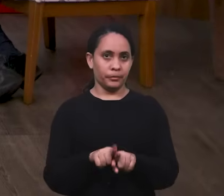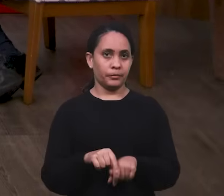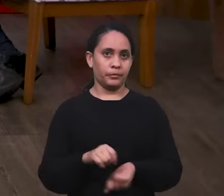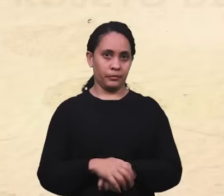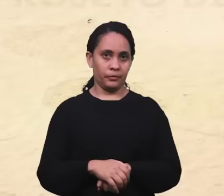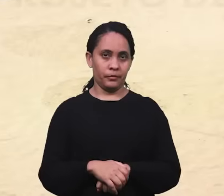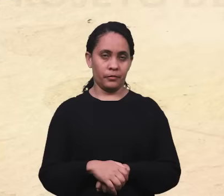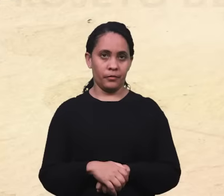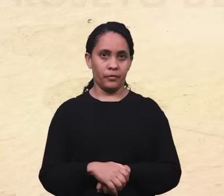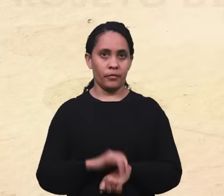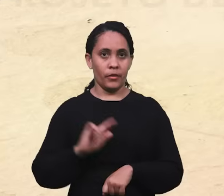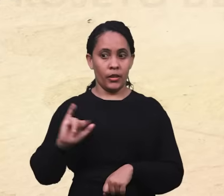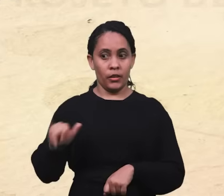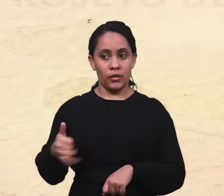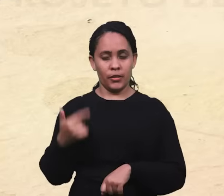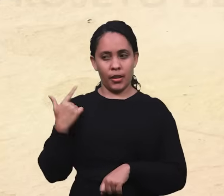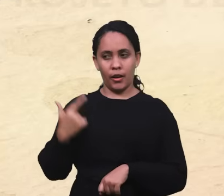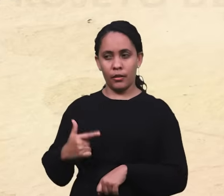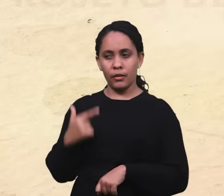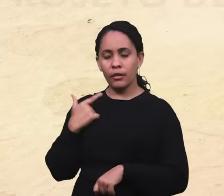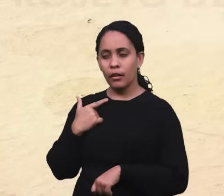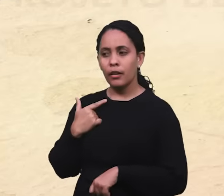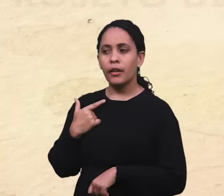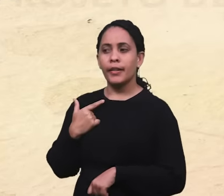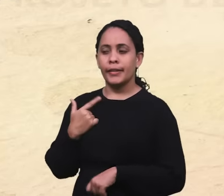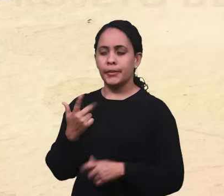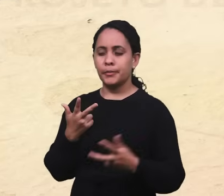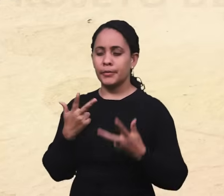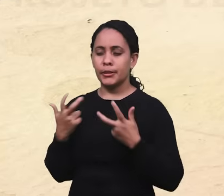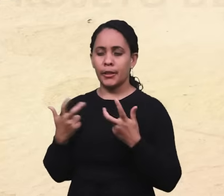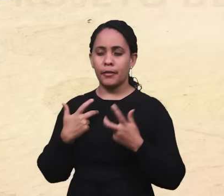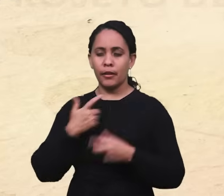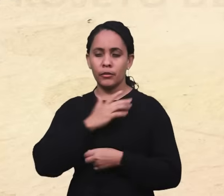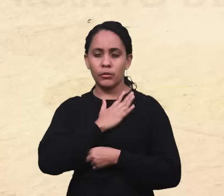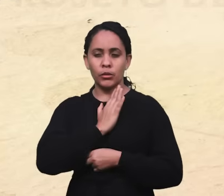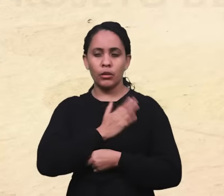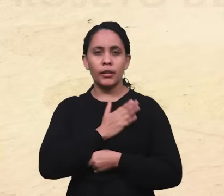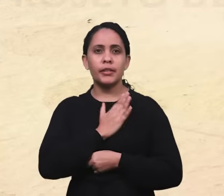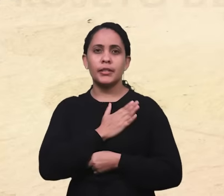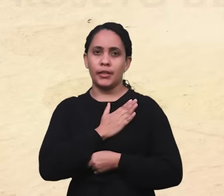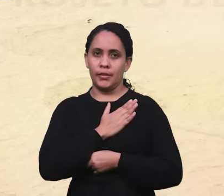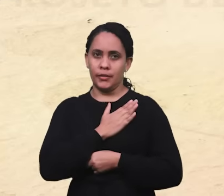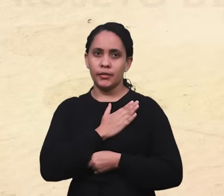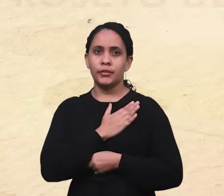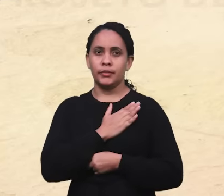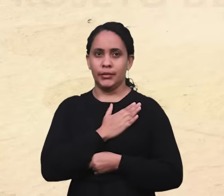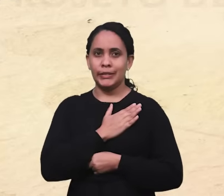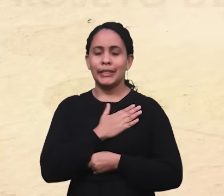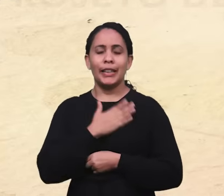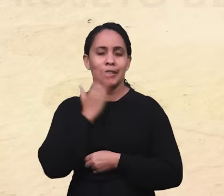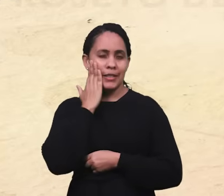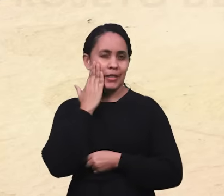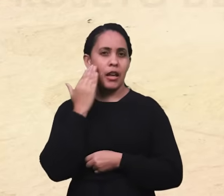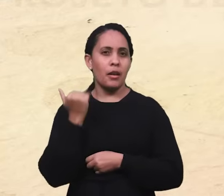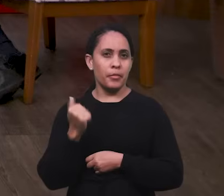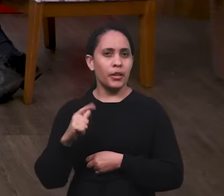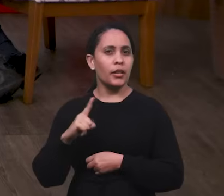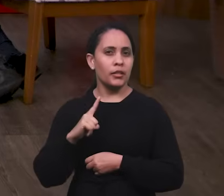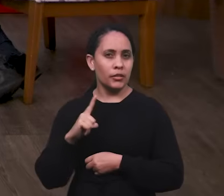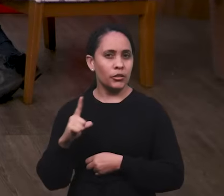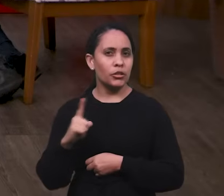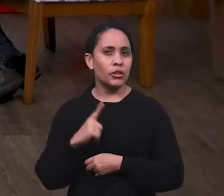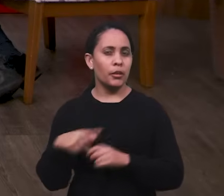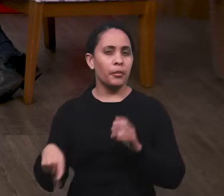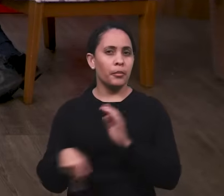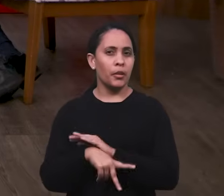que Jacó observava isso e guardava no coração. Então Jacó tinha estrutura para isso aí. acompanhar a profecia, né? Ele guardou a promessa, ele sabia